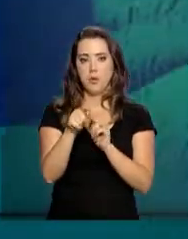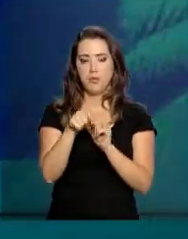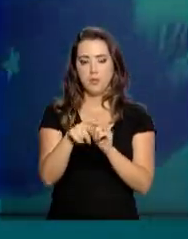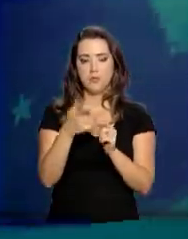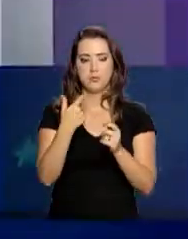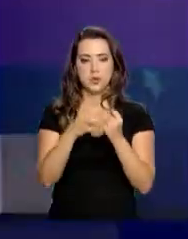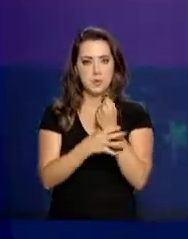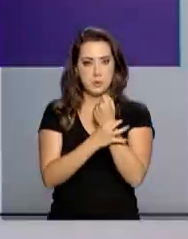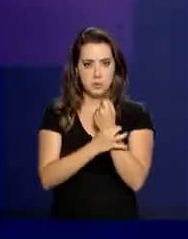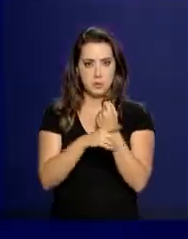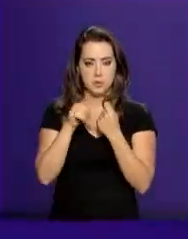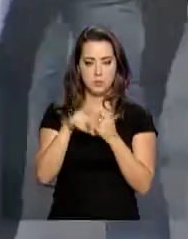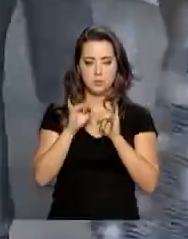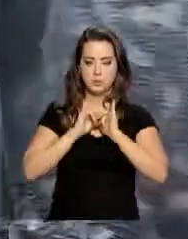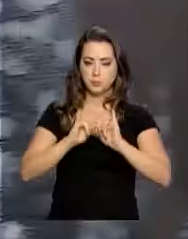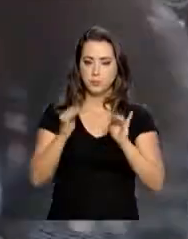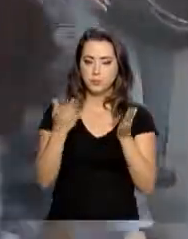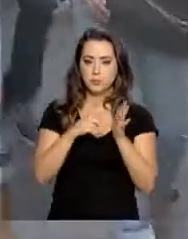no Palácio do Planalto.